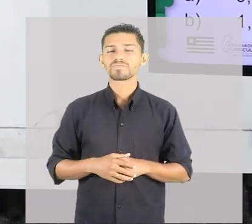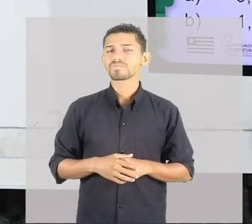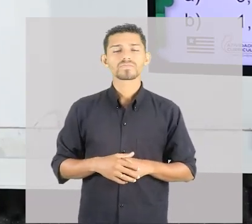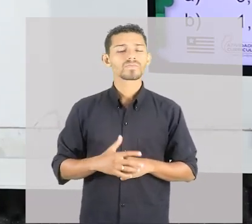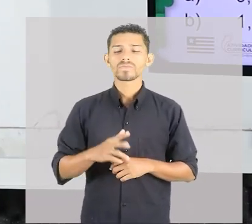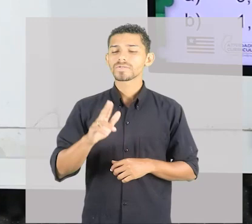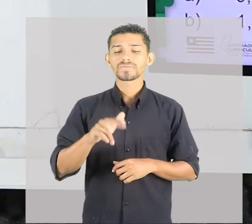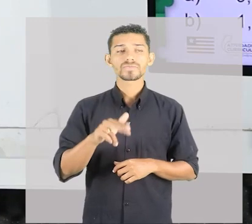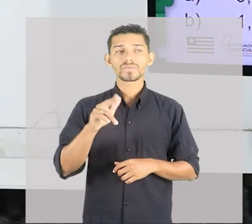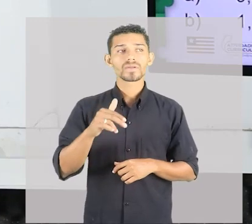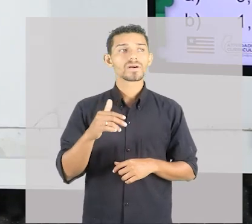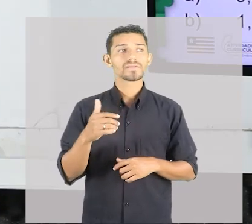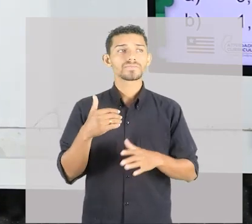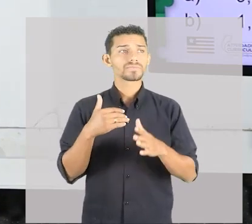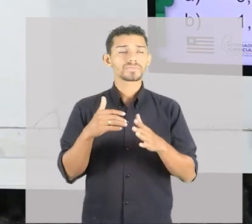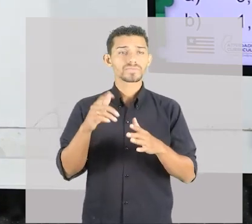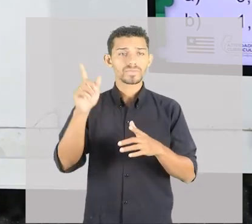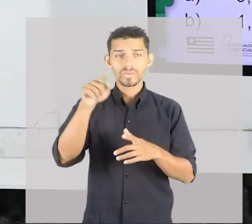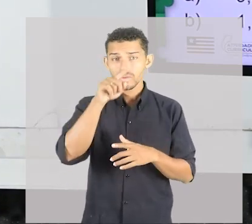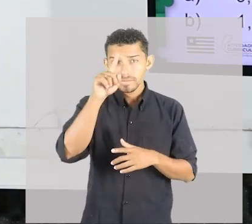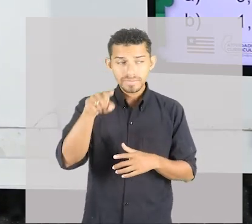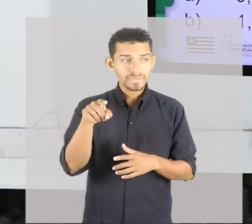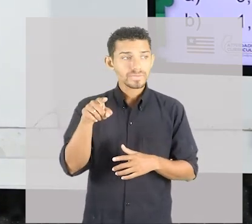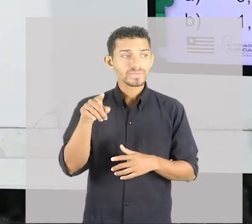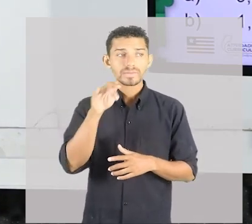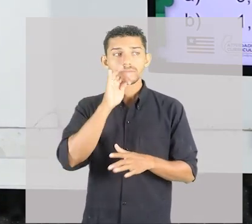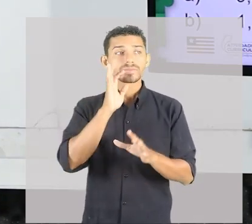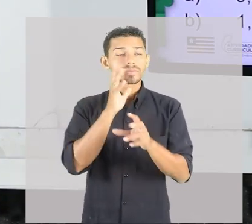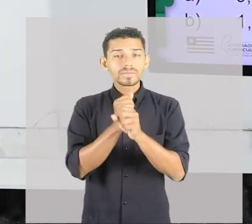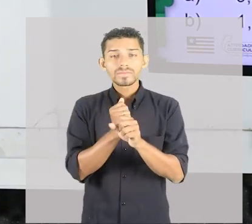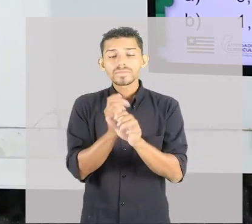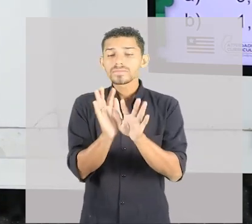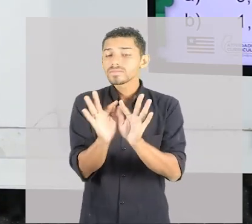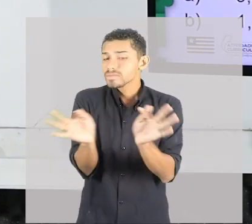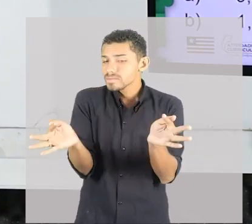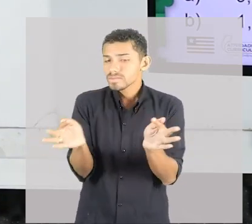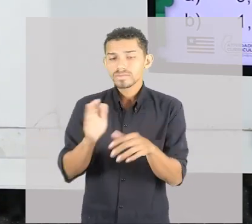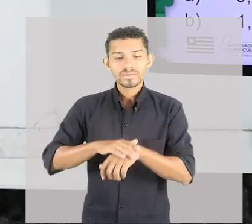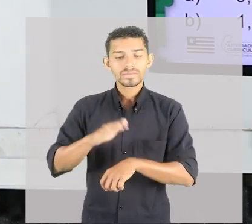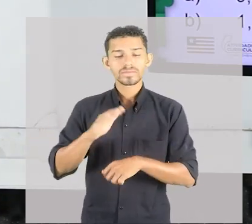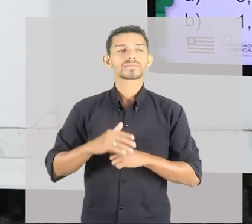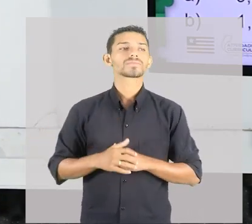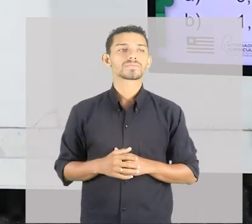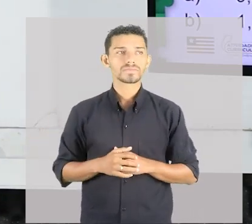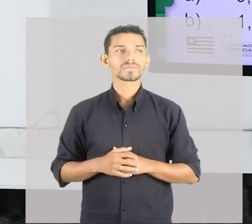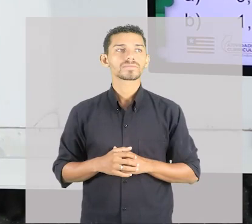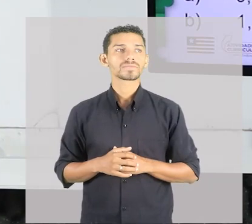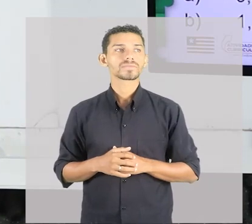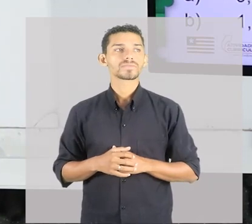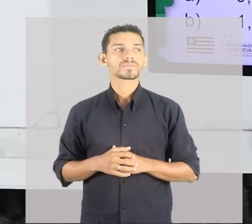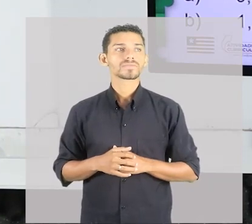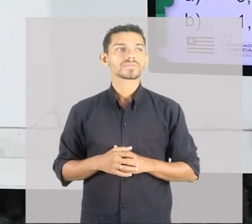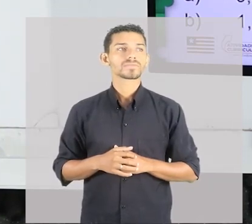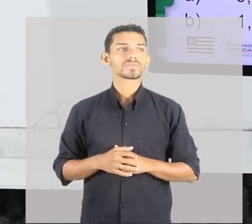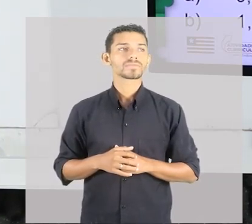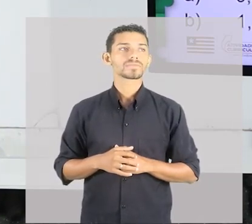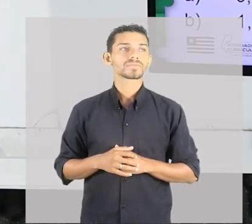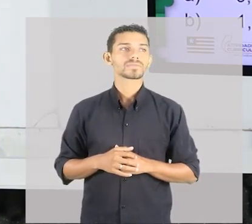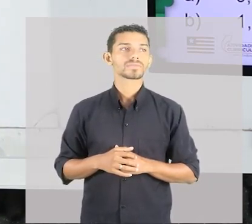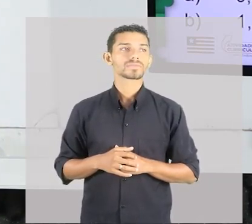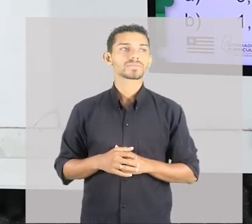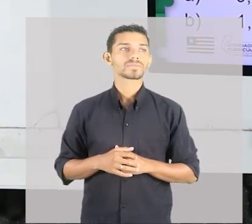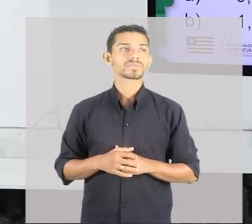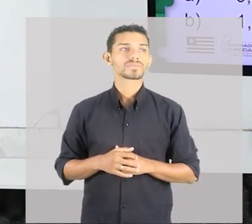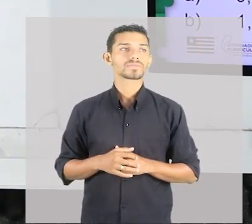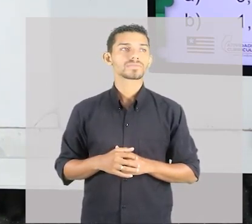deve fazer qualquer multiplicação e divisão sem antes simplificar o máximo que você pode porque por exemplo aqui ó eu